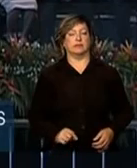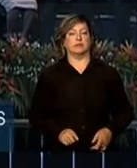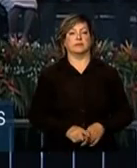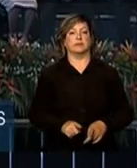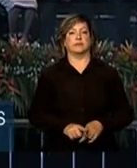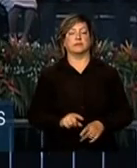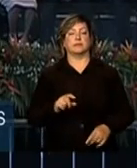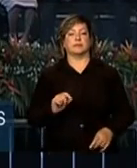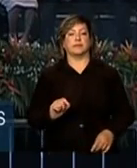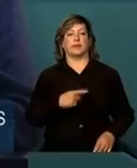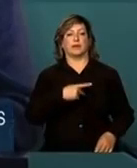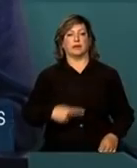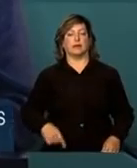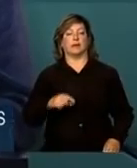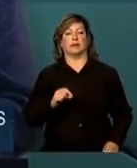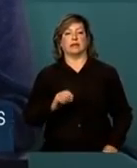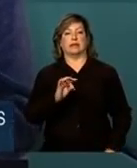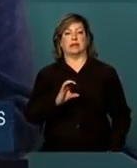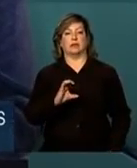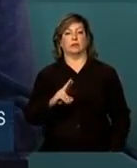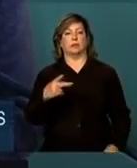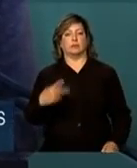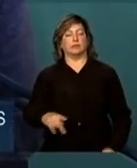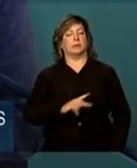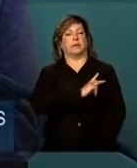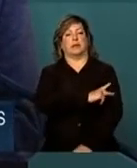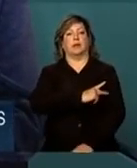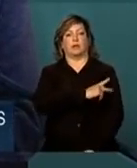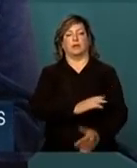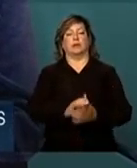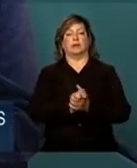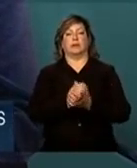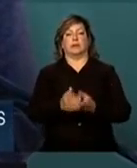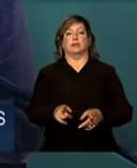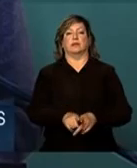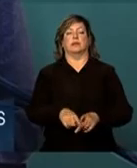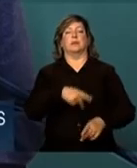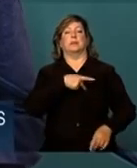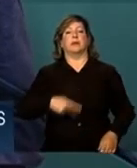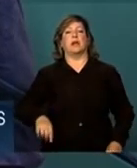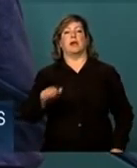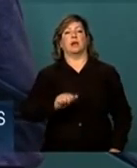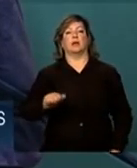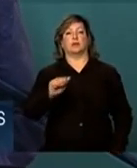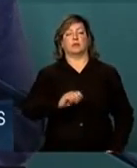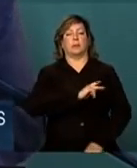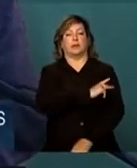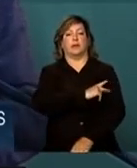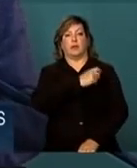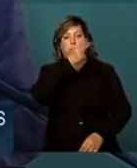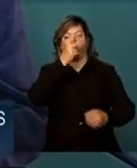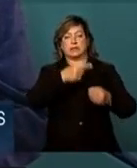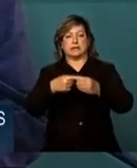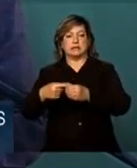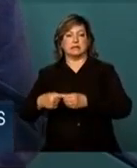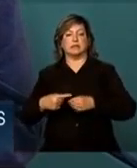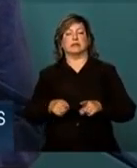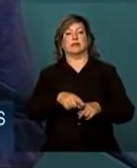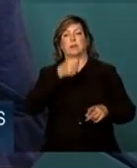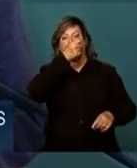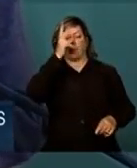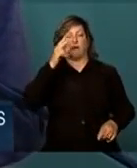Tribunal de Contas do Estado do Piauí, Arinaldo Leal, presidente da Associação Piauiense de Municípios e